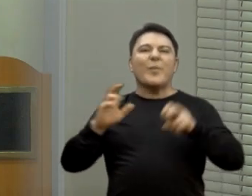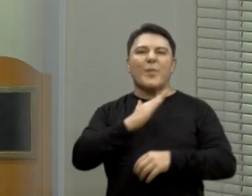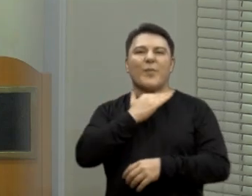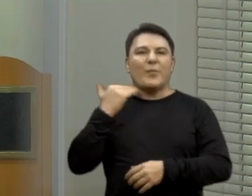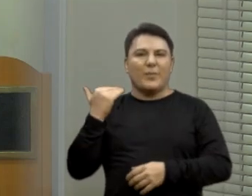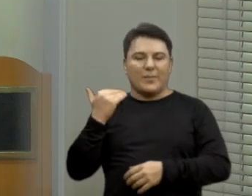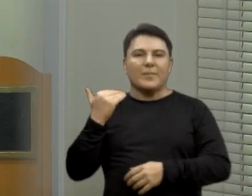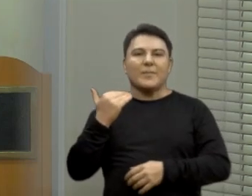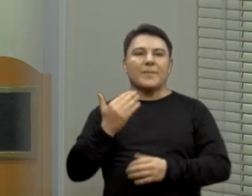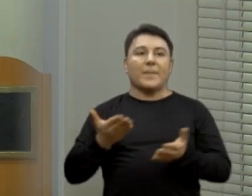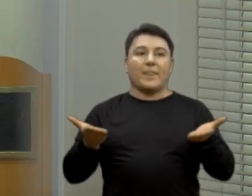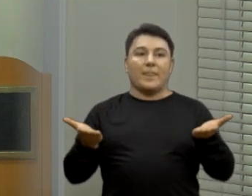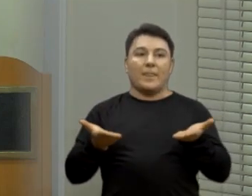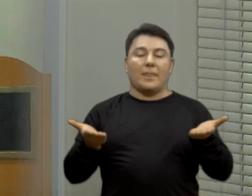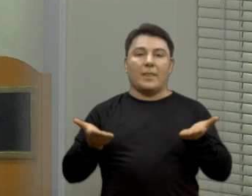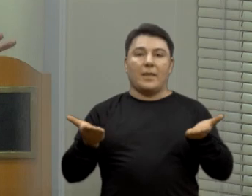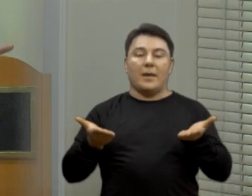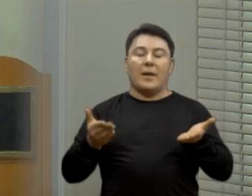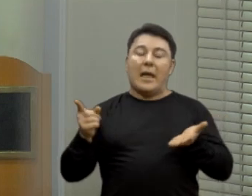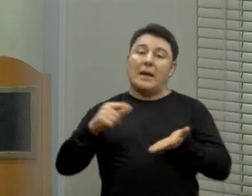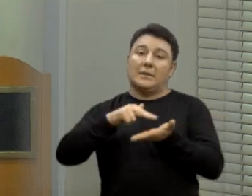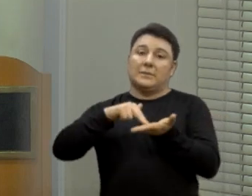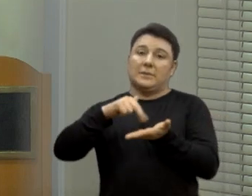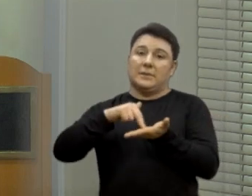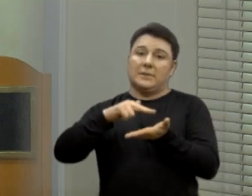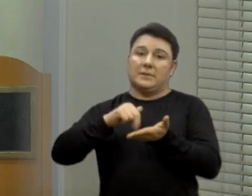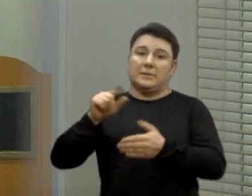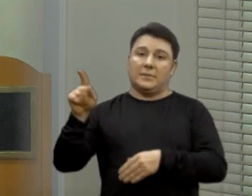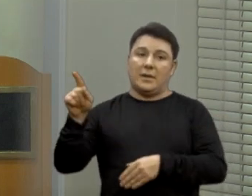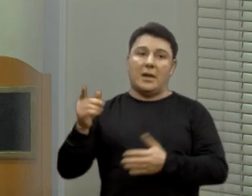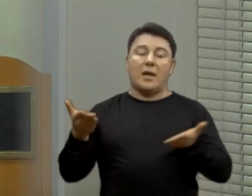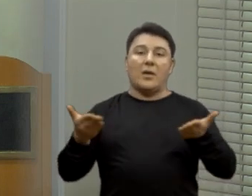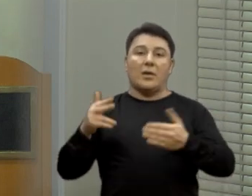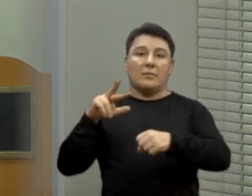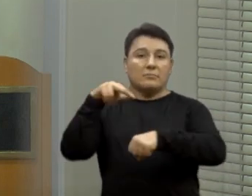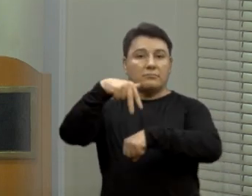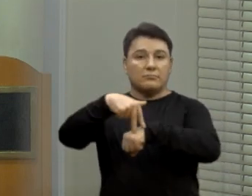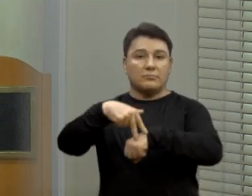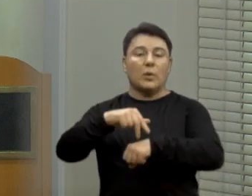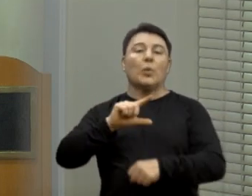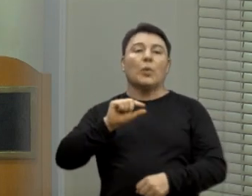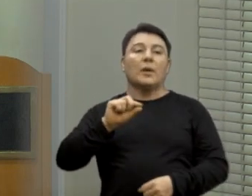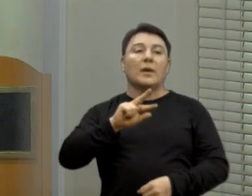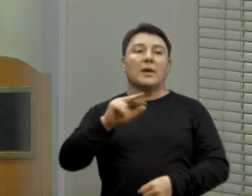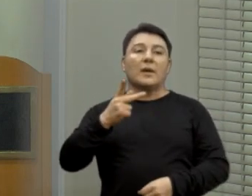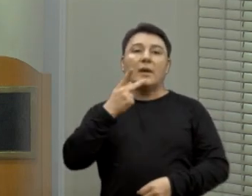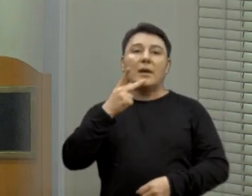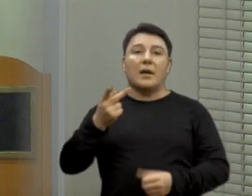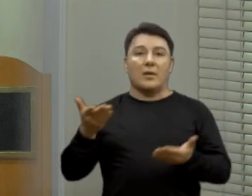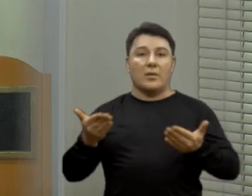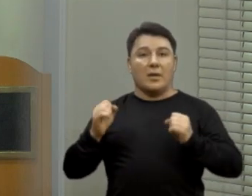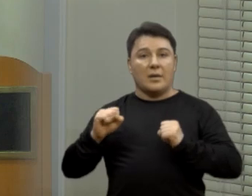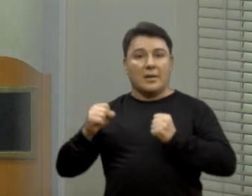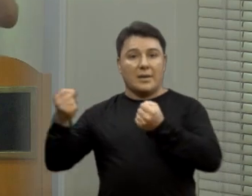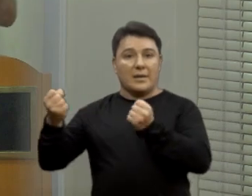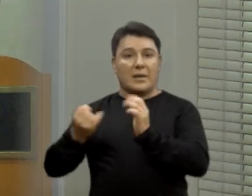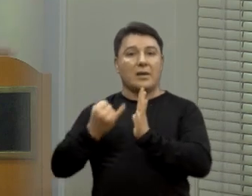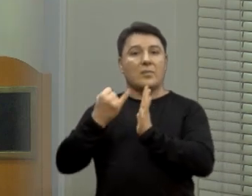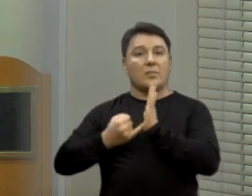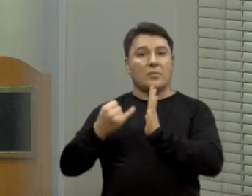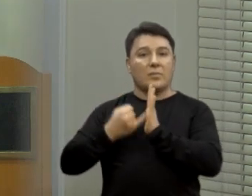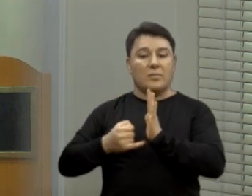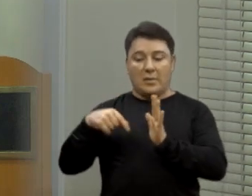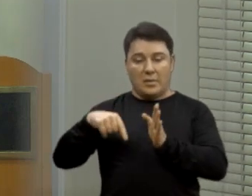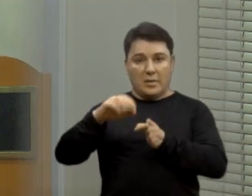tribuna falaram IPTU dos mortos. Sobem aqui nessa tribuna para defender o imposto. Essa